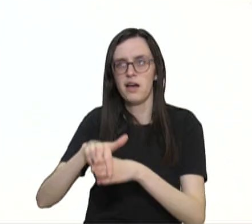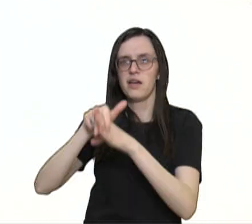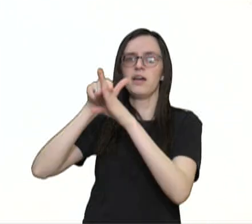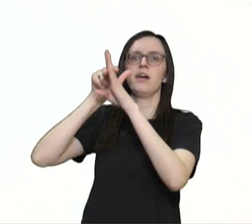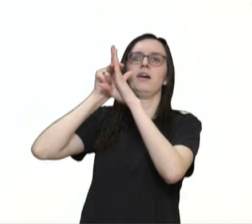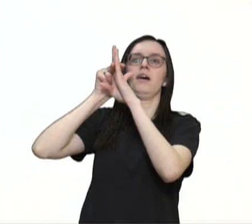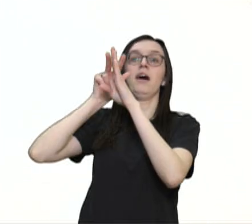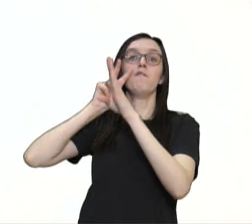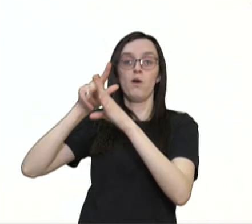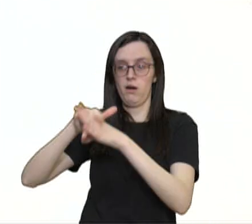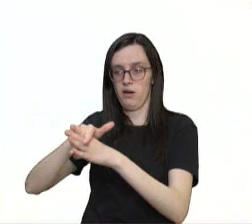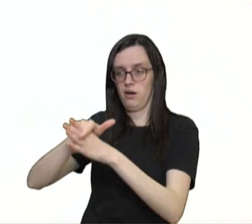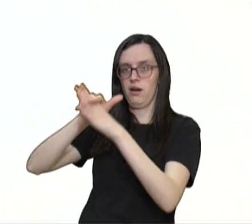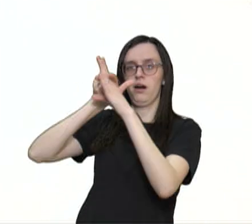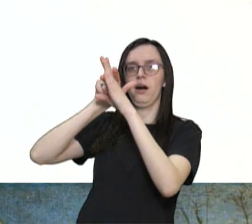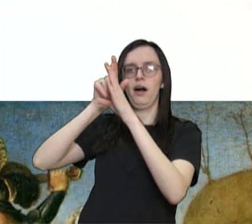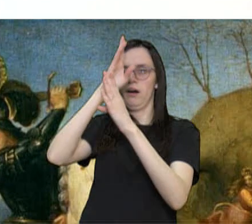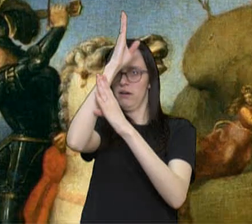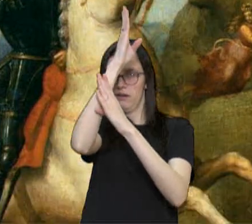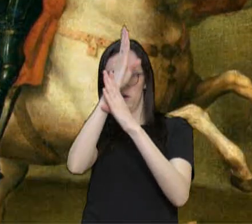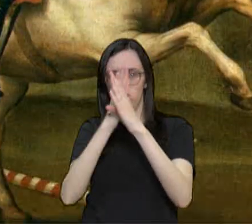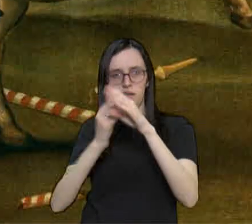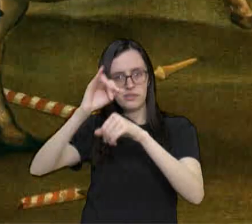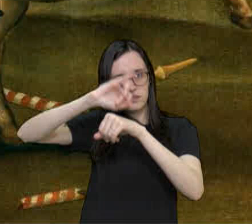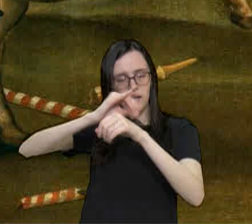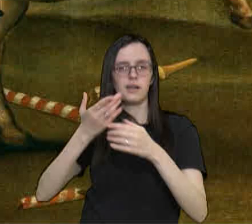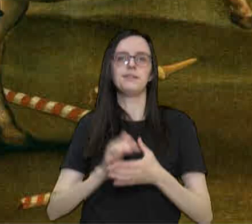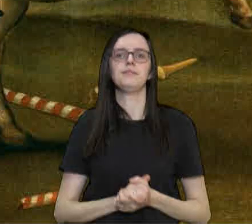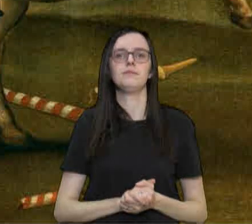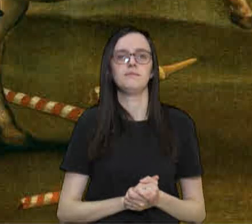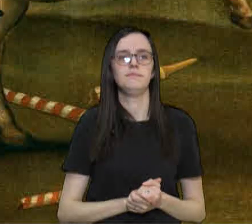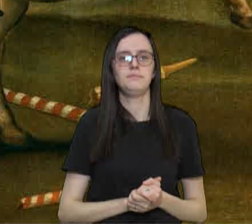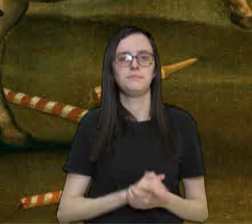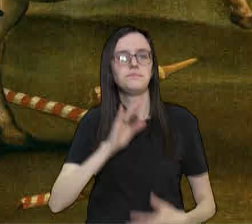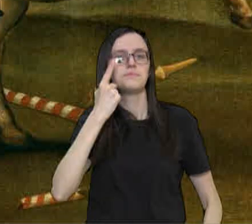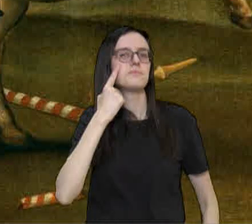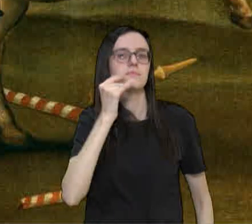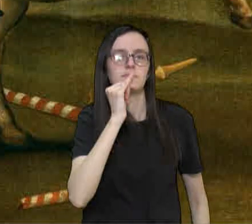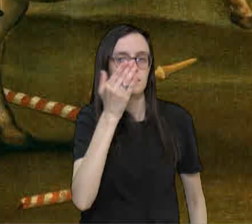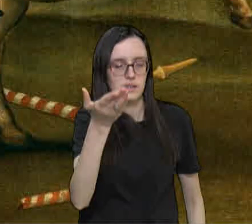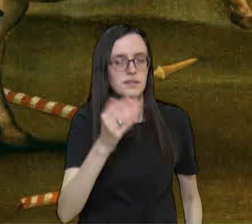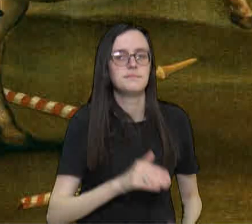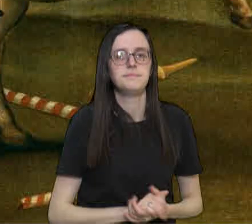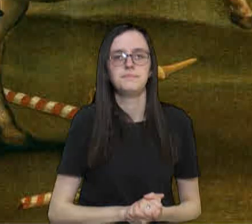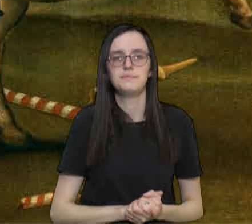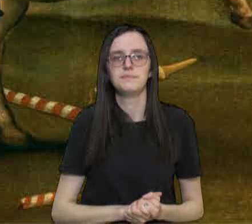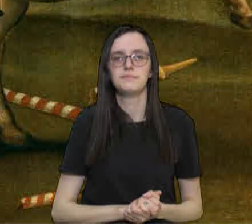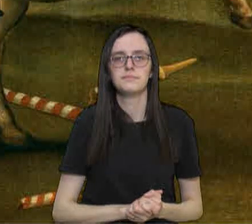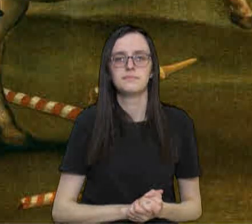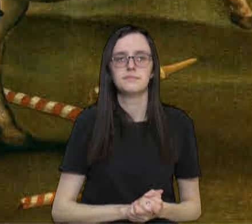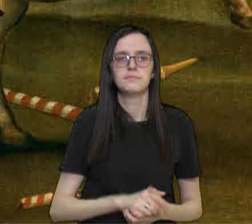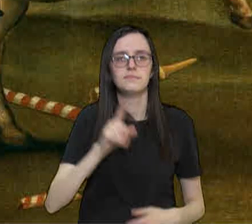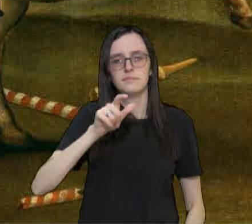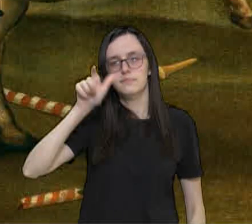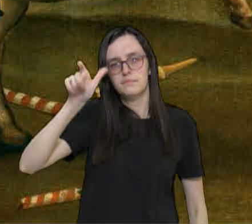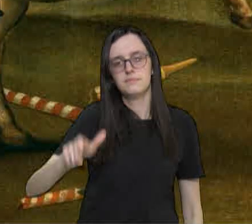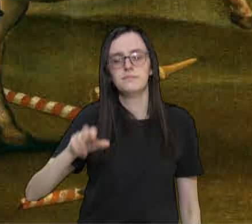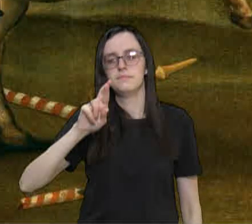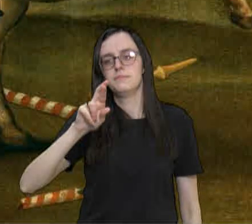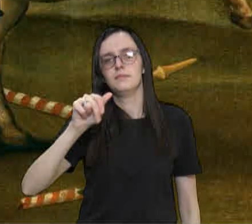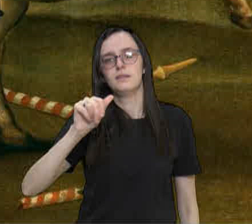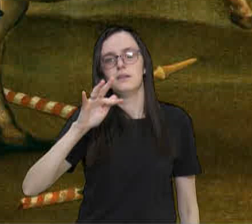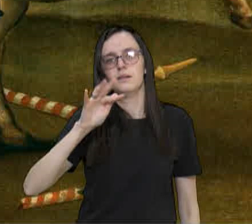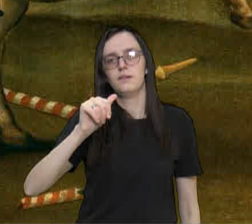a figura centralizada mais. Olha o exemplo. Isso é uma obra do Rafael Sanzio, de